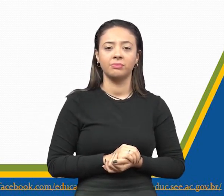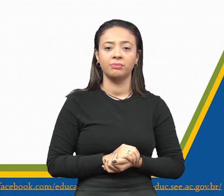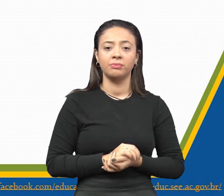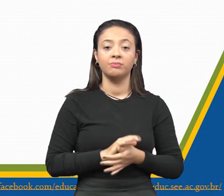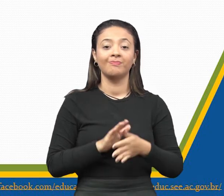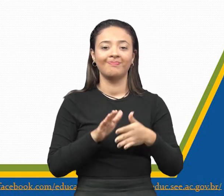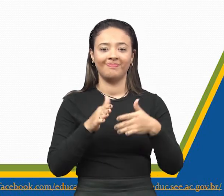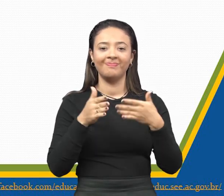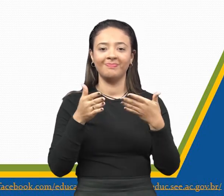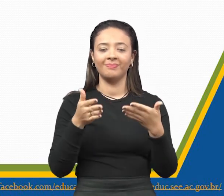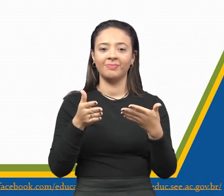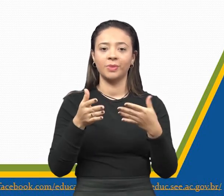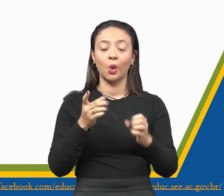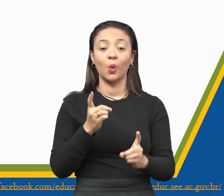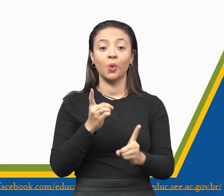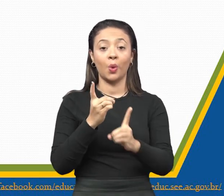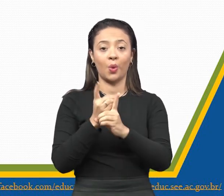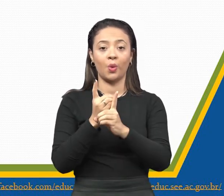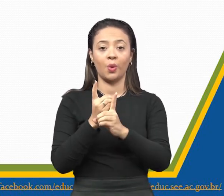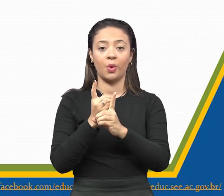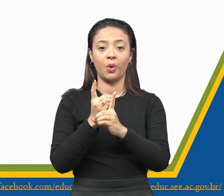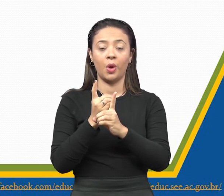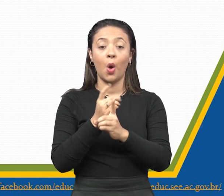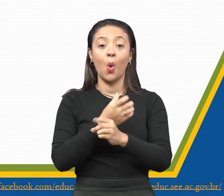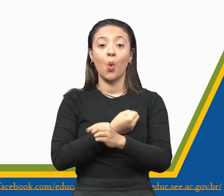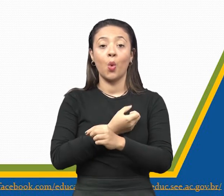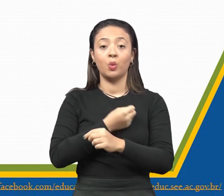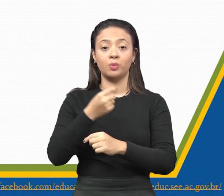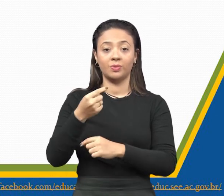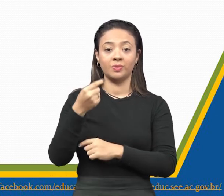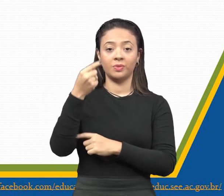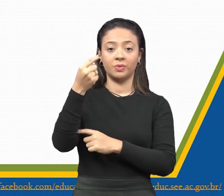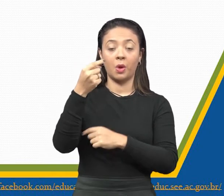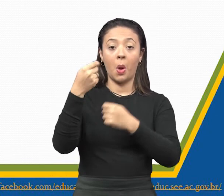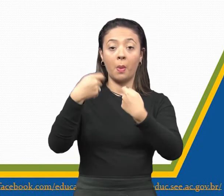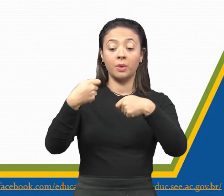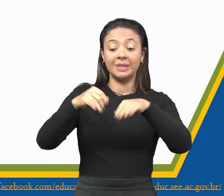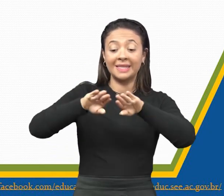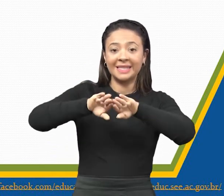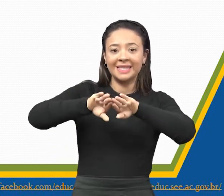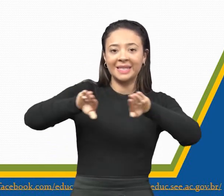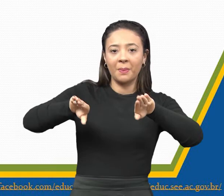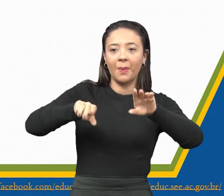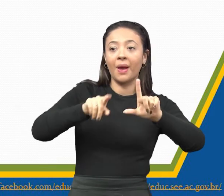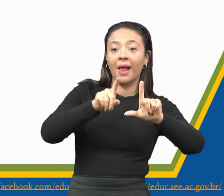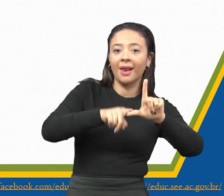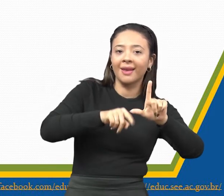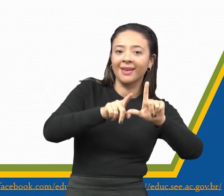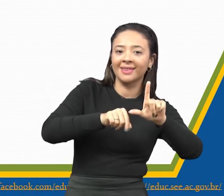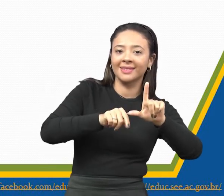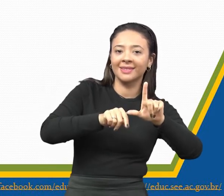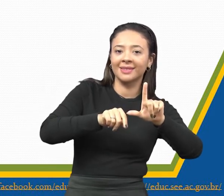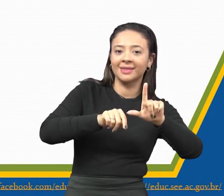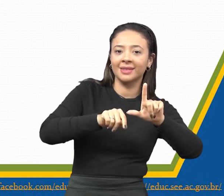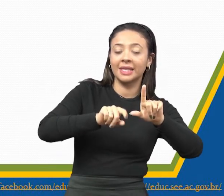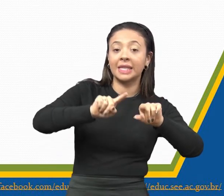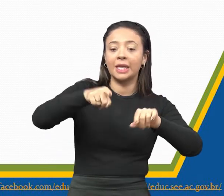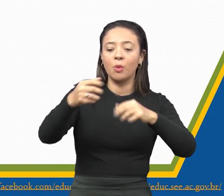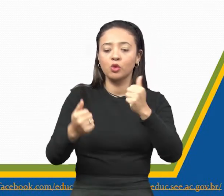para encontrarmos o valor desse expoente, nós precisamos isolar nossa variável e juntarmos os fatores em